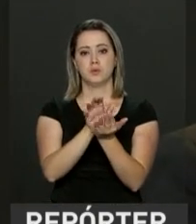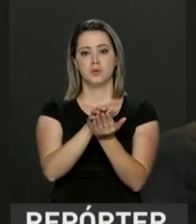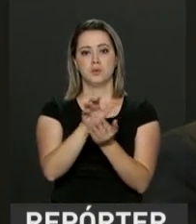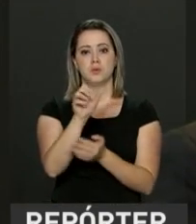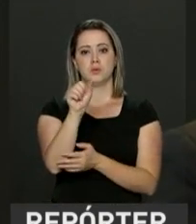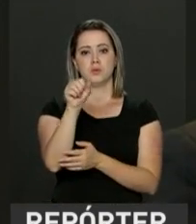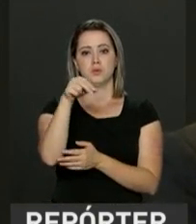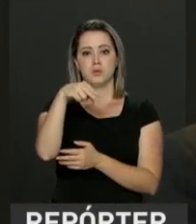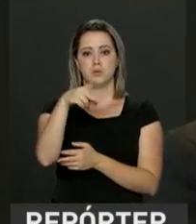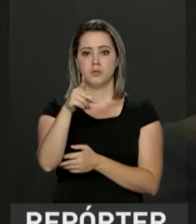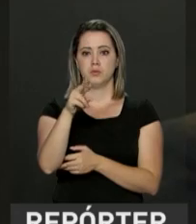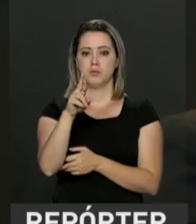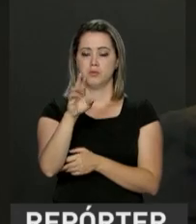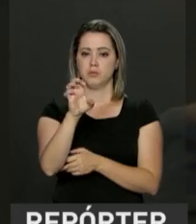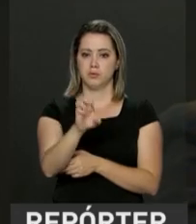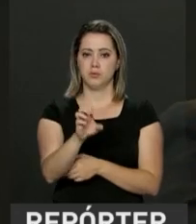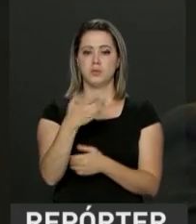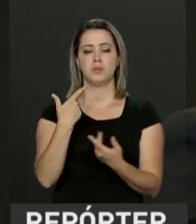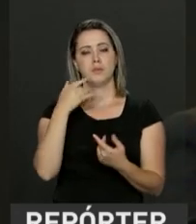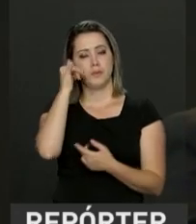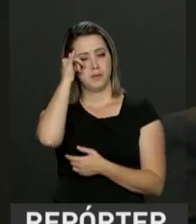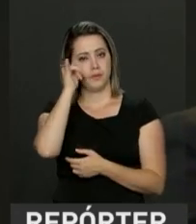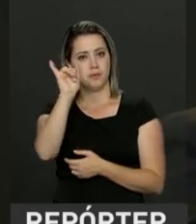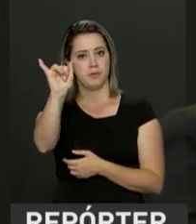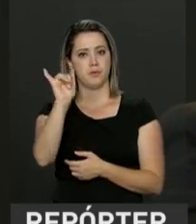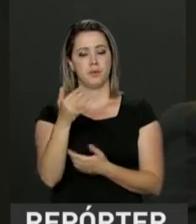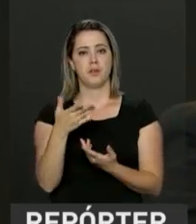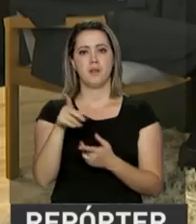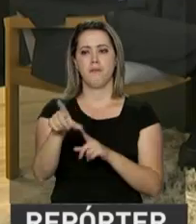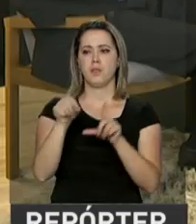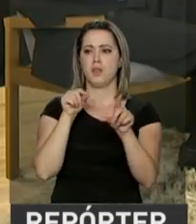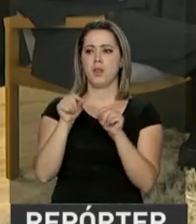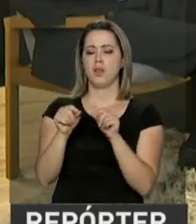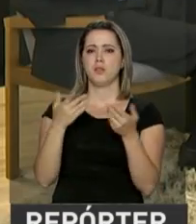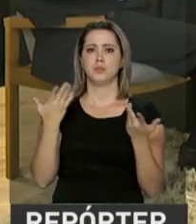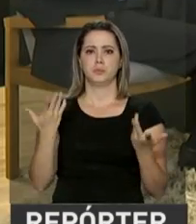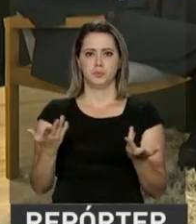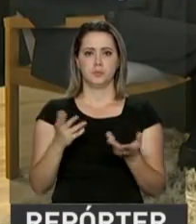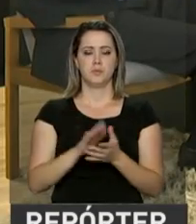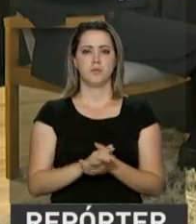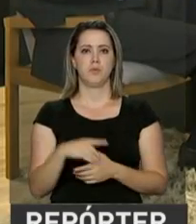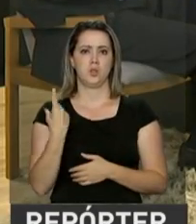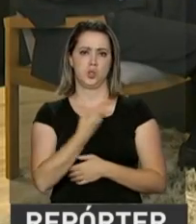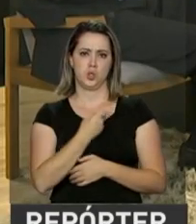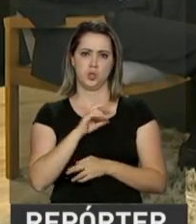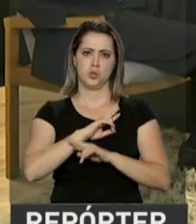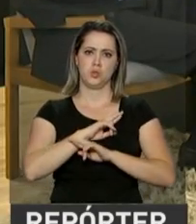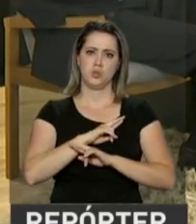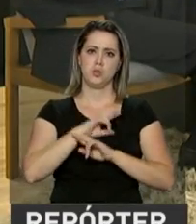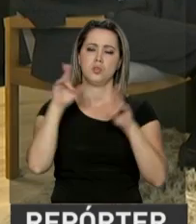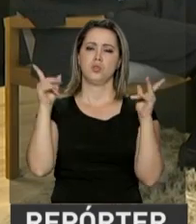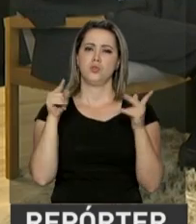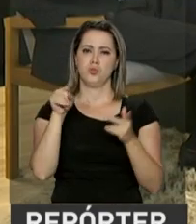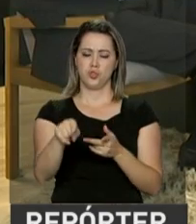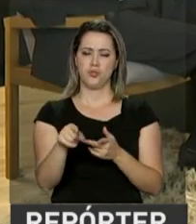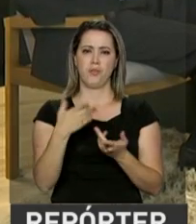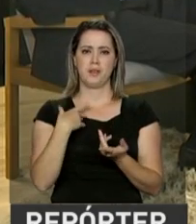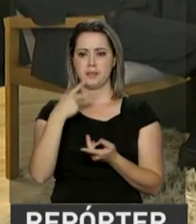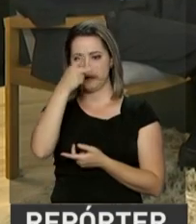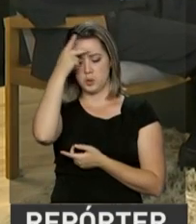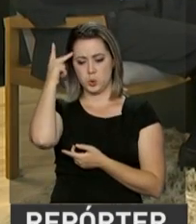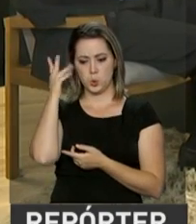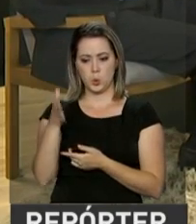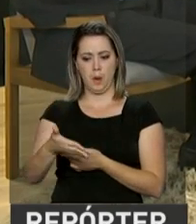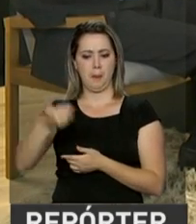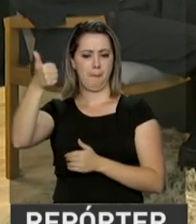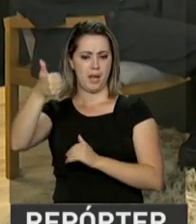Magalhães a reforma vai combater privilégios na verdade a gente tem muitos privilégios no Brasil que estão lá colocados